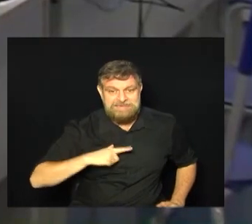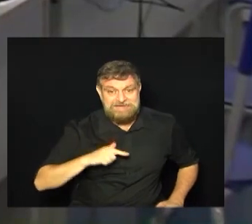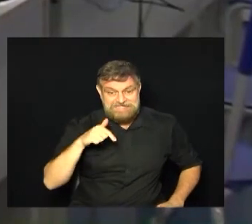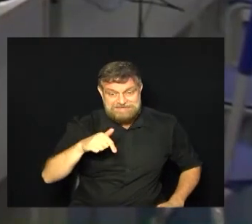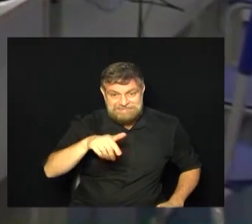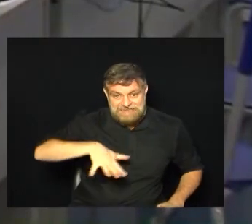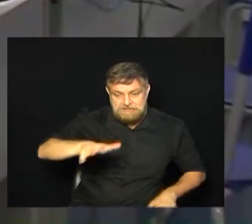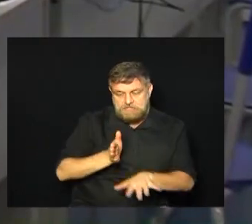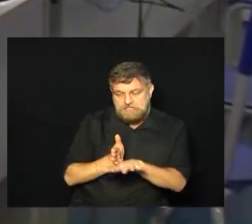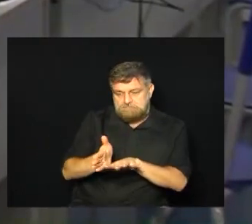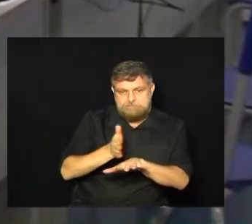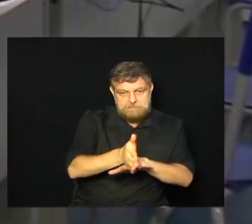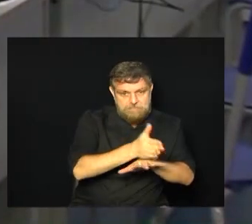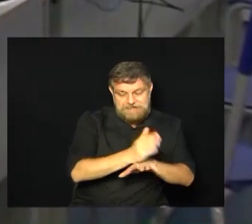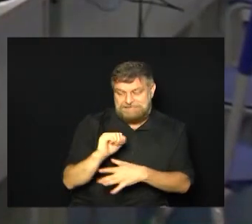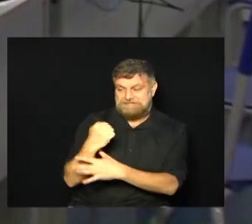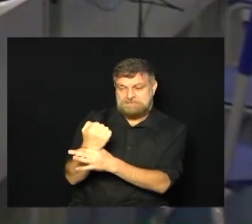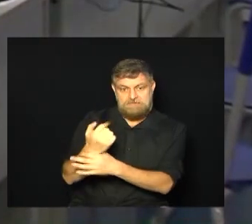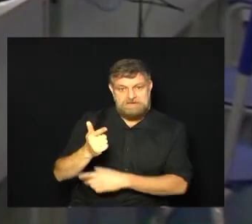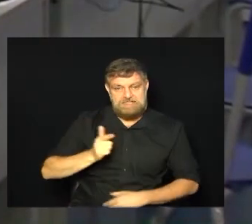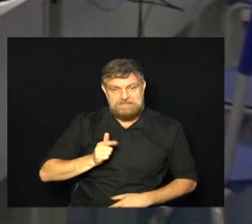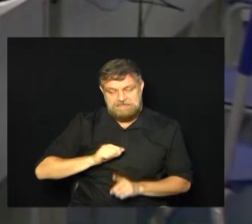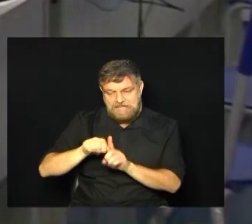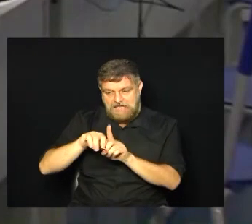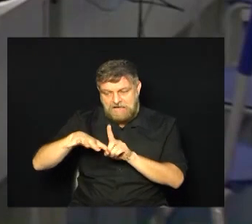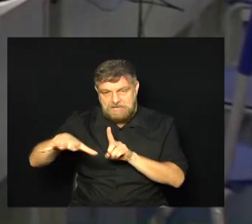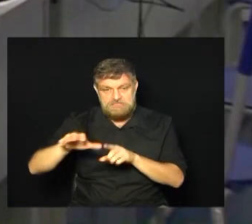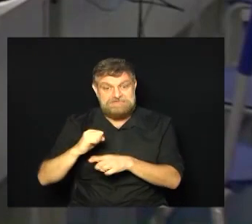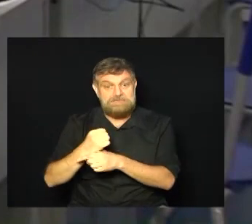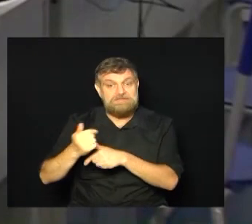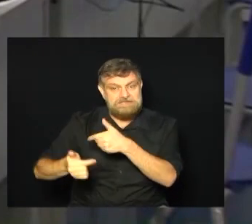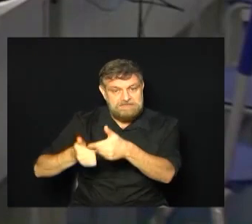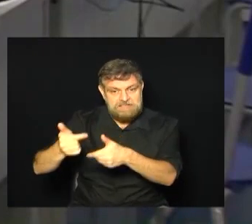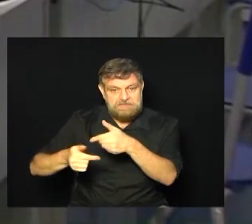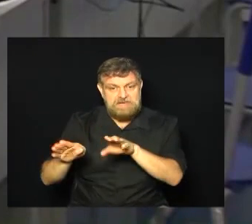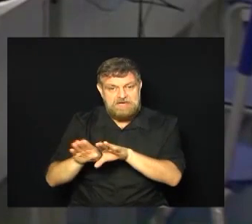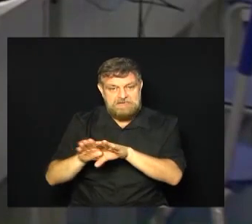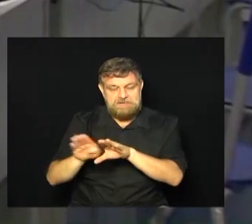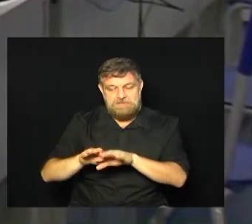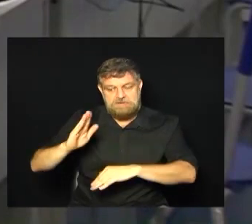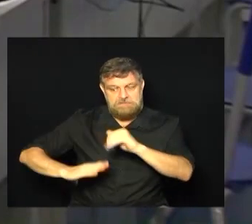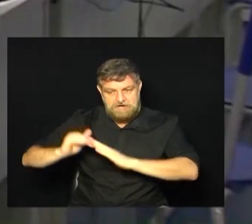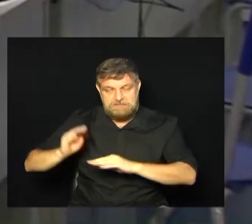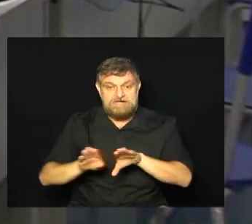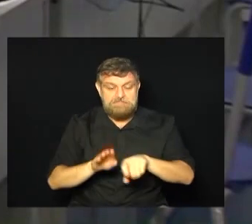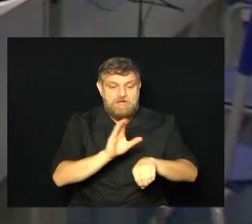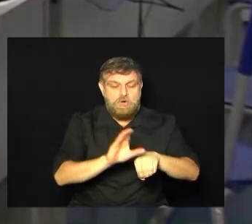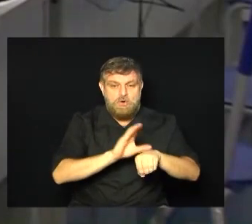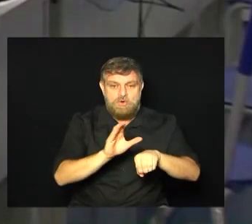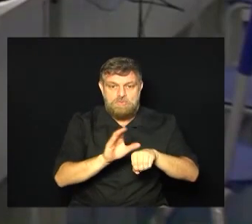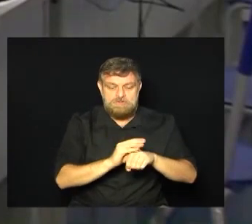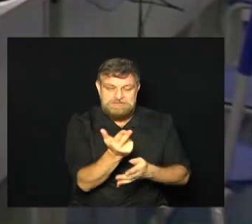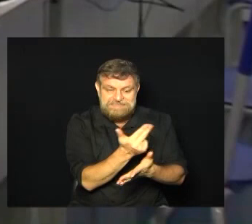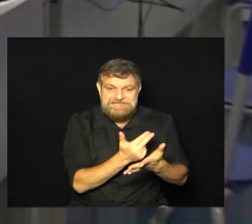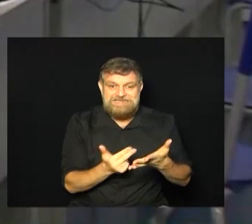áreas. Na área de segurança, a gente tem o curso de Agente de Segurança do Trabalho e Higiene Ocupacional e o curso de Desenho